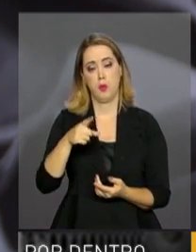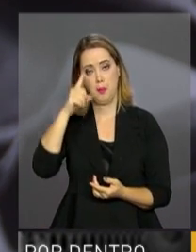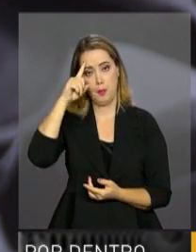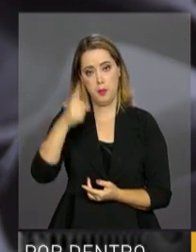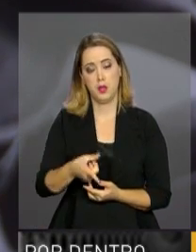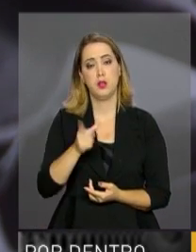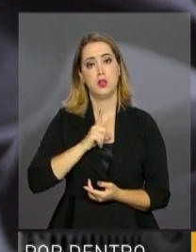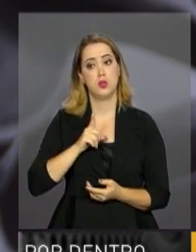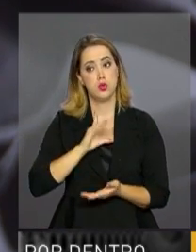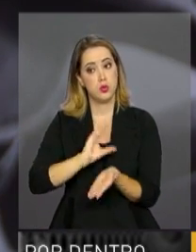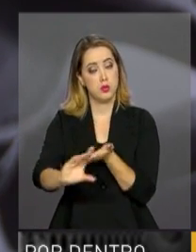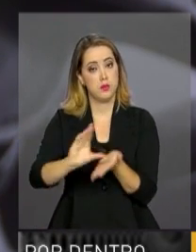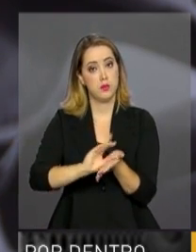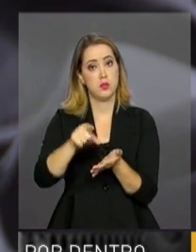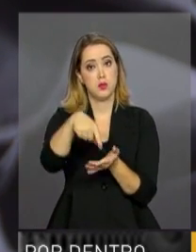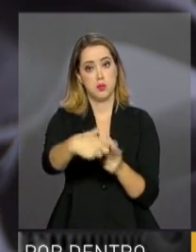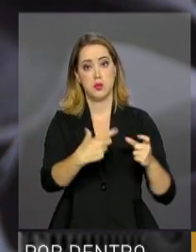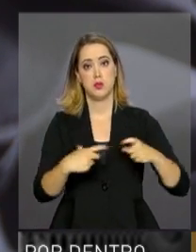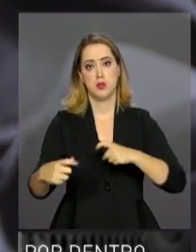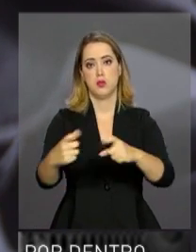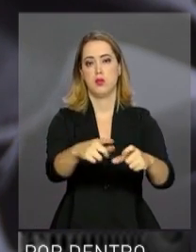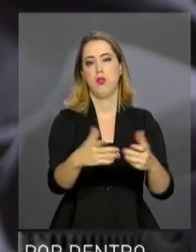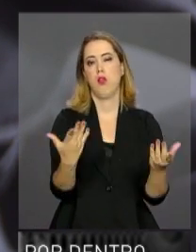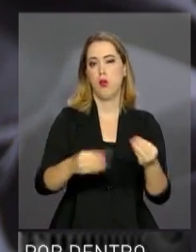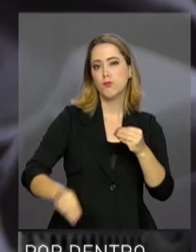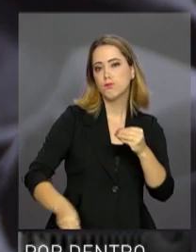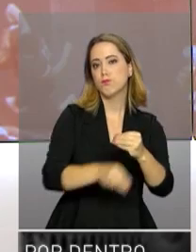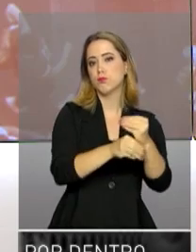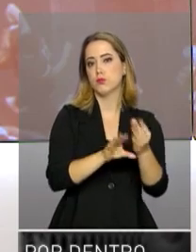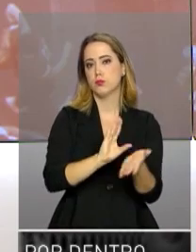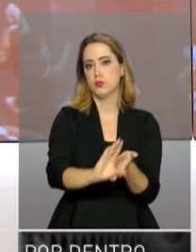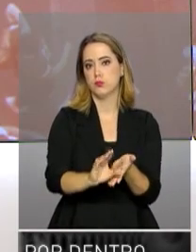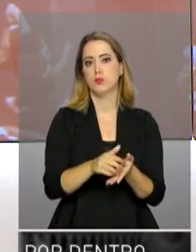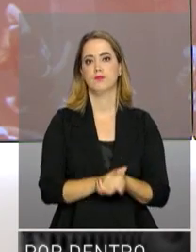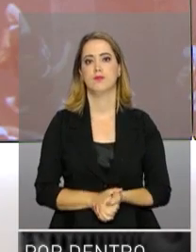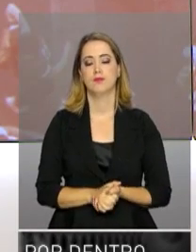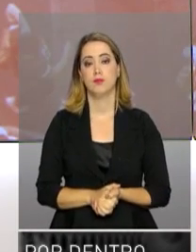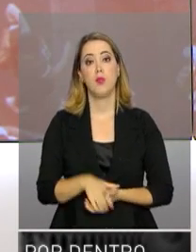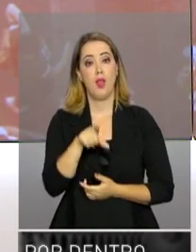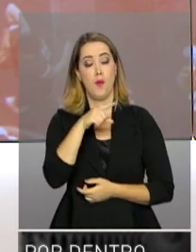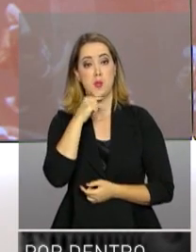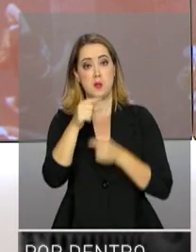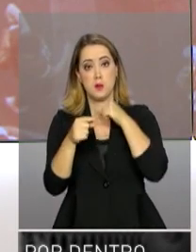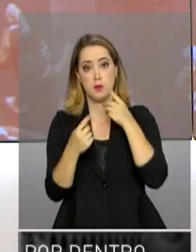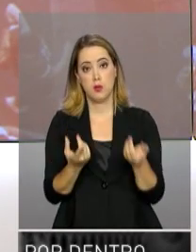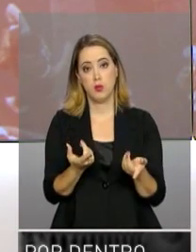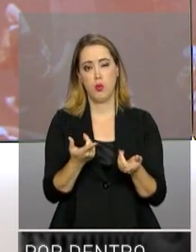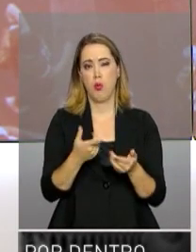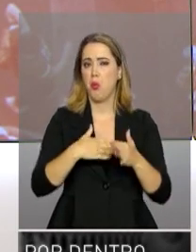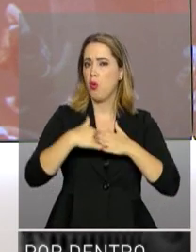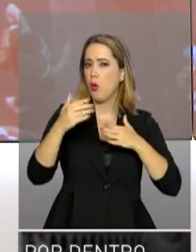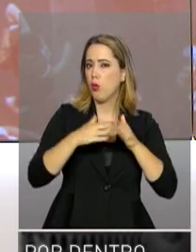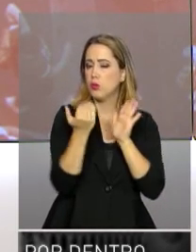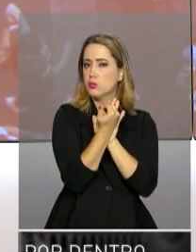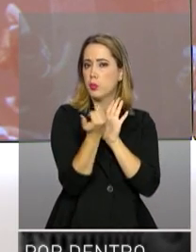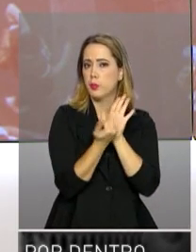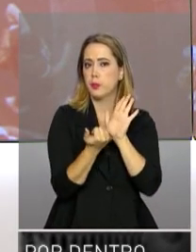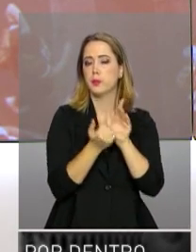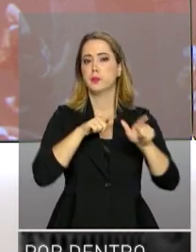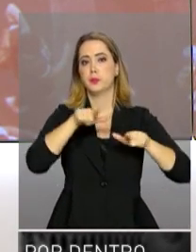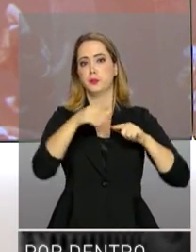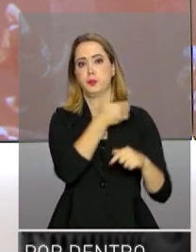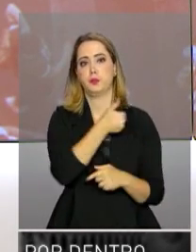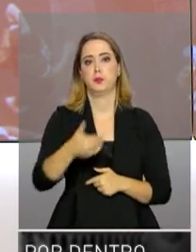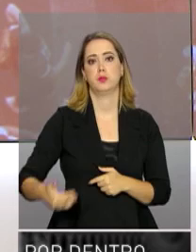investimento já nessa região. Eles serão acrescidos com a nova lei geral. E se você tem dúvidas sobre algum projeto ou ação